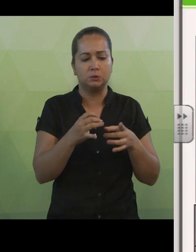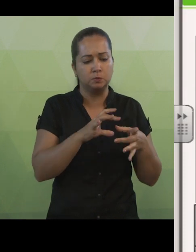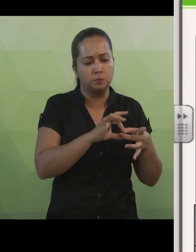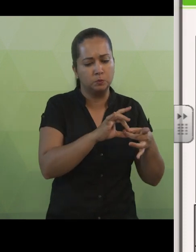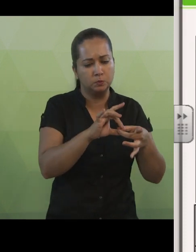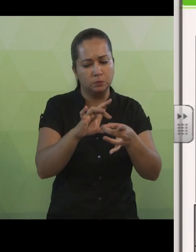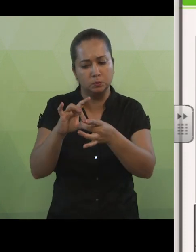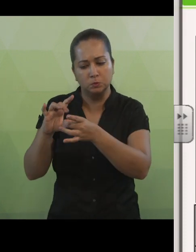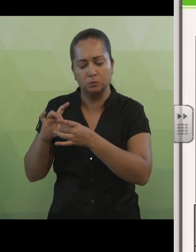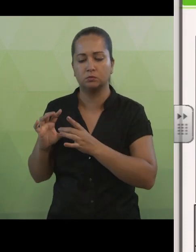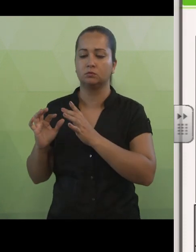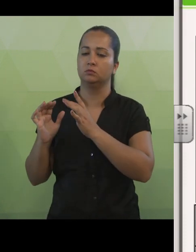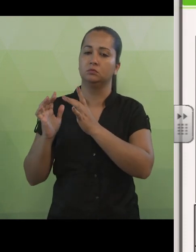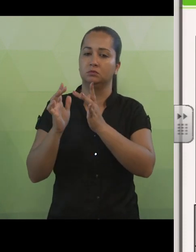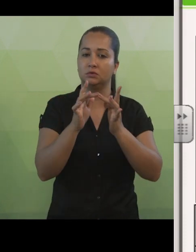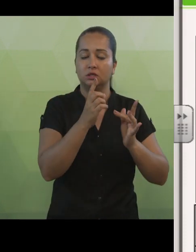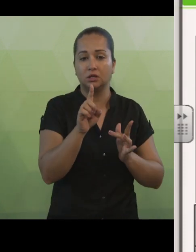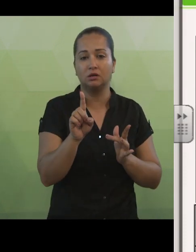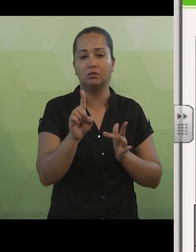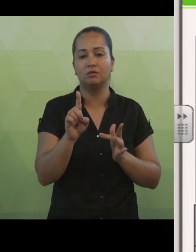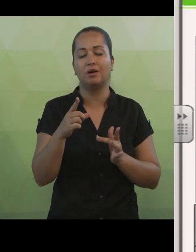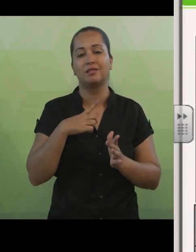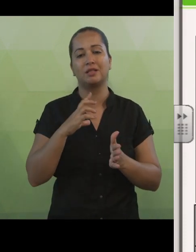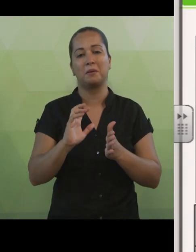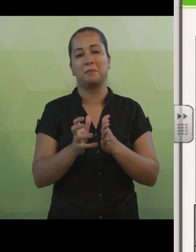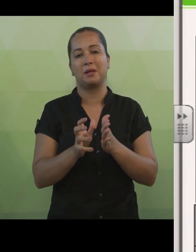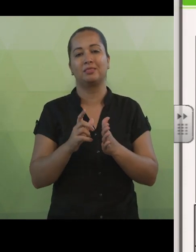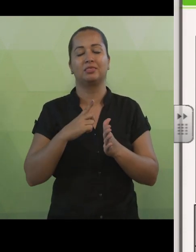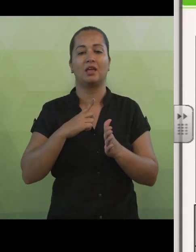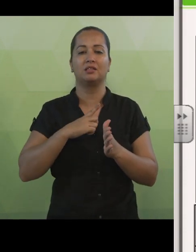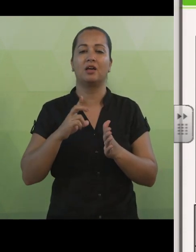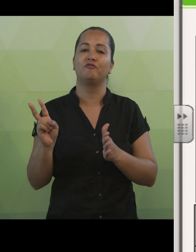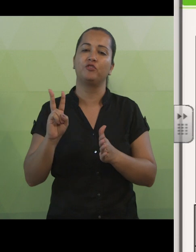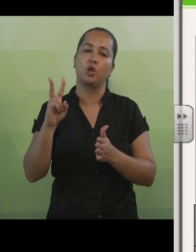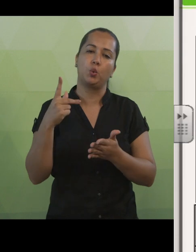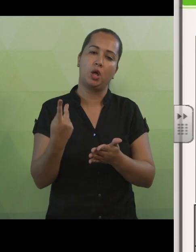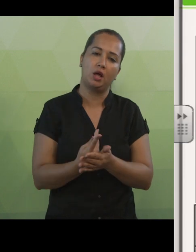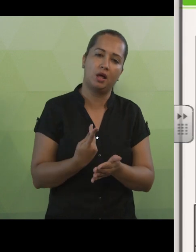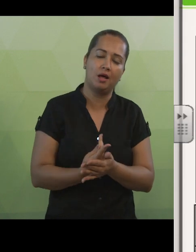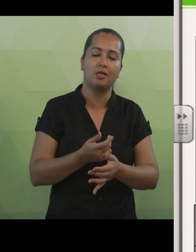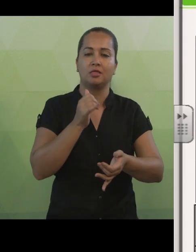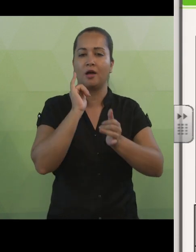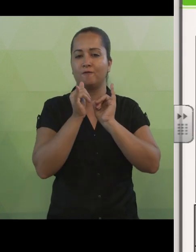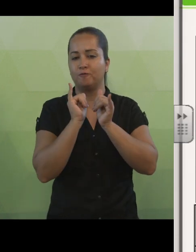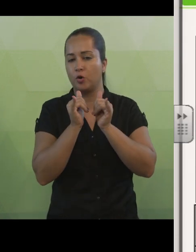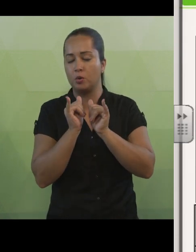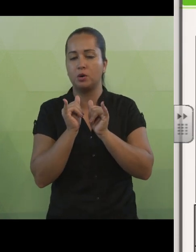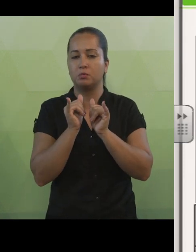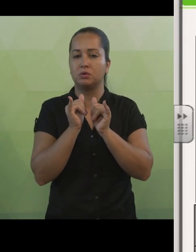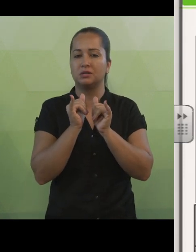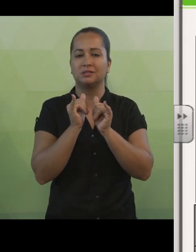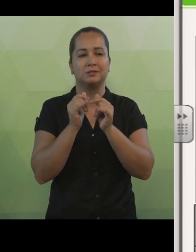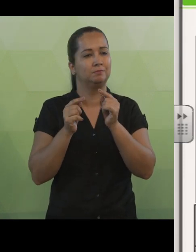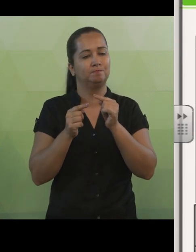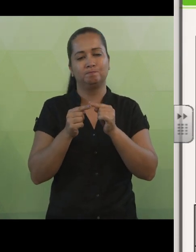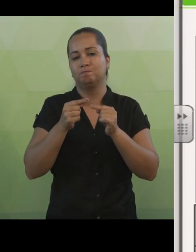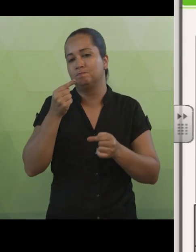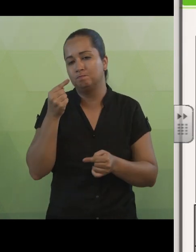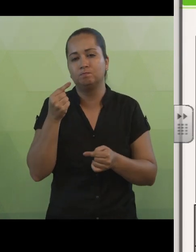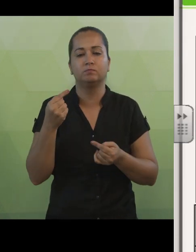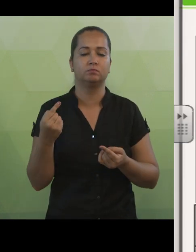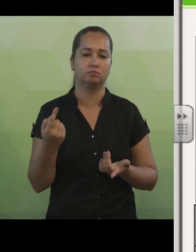amarração, o nosso banco de dados vai ter dados inconsistentes, vai ter valores errados, vai ter informações que não